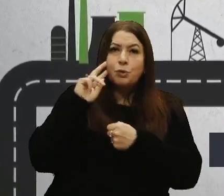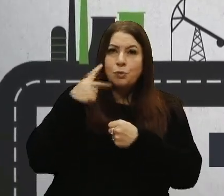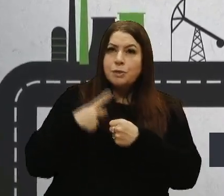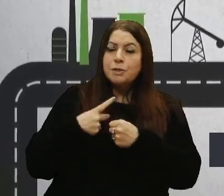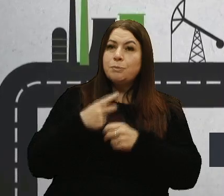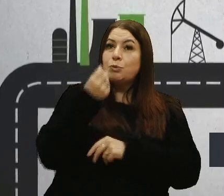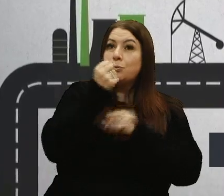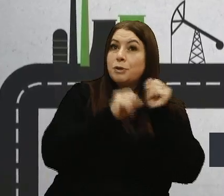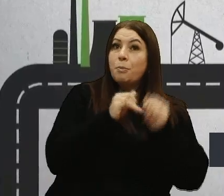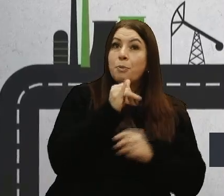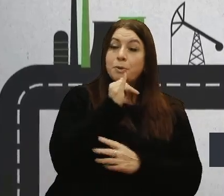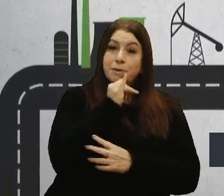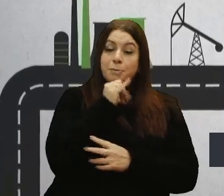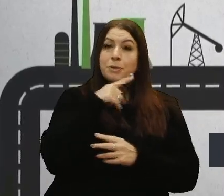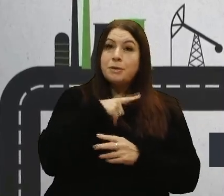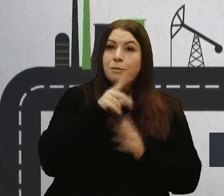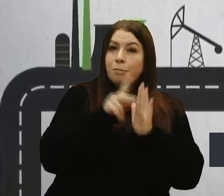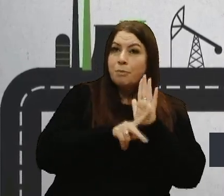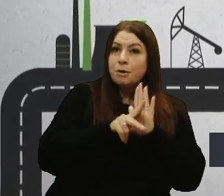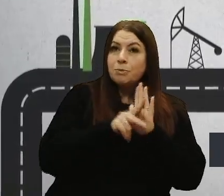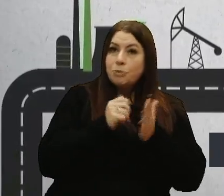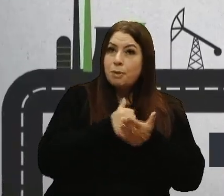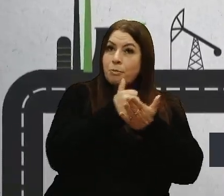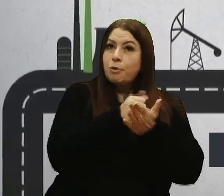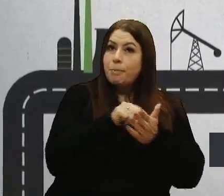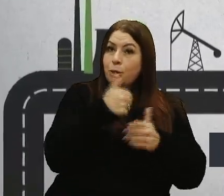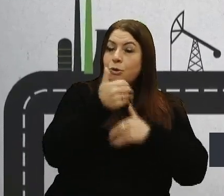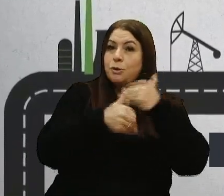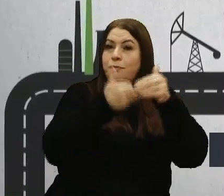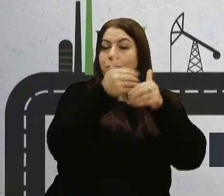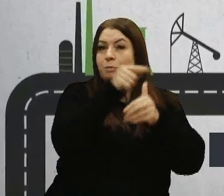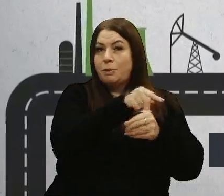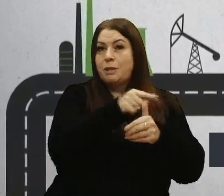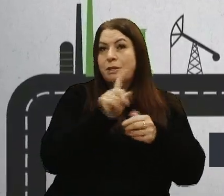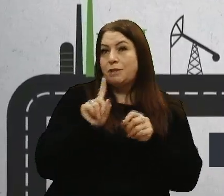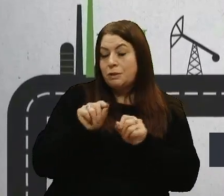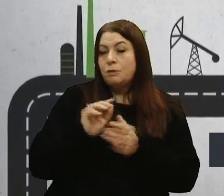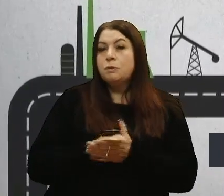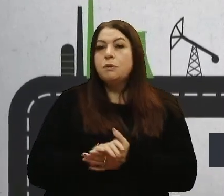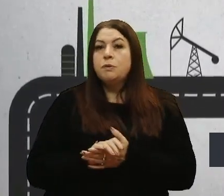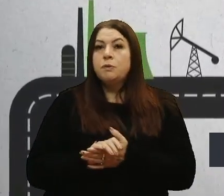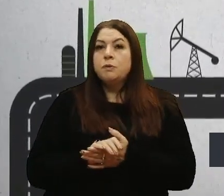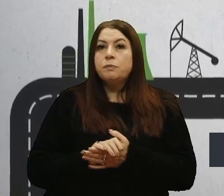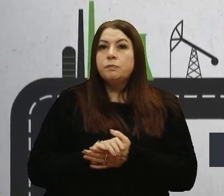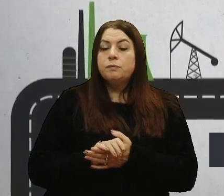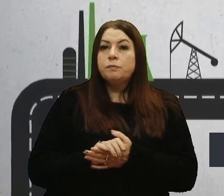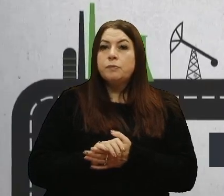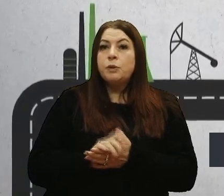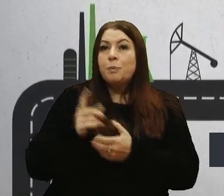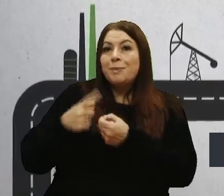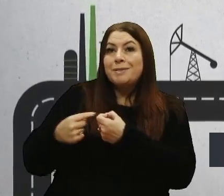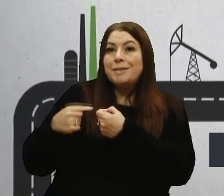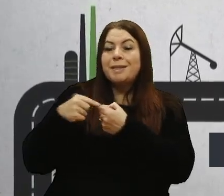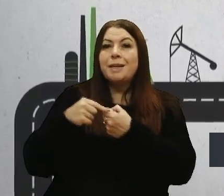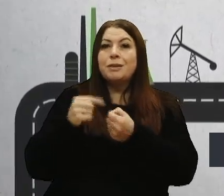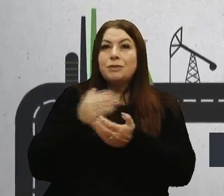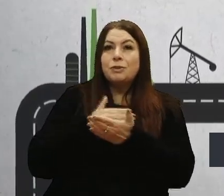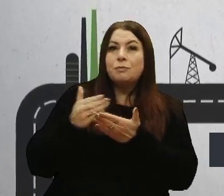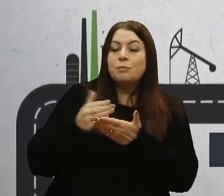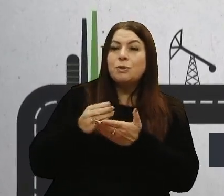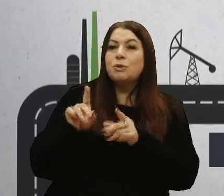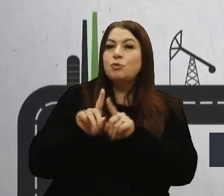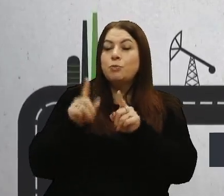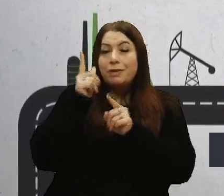industrial, por exemplo, deve ter um plano que apoie o seu melhor desenvolvimento neste sentido. Uma cidade lida constantemente